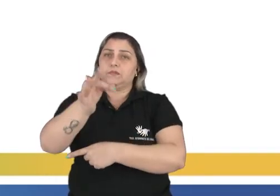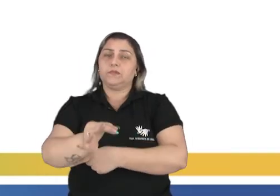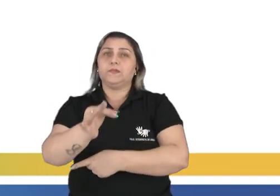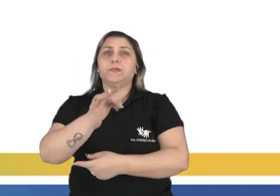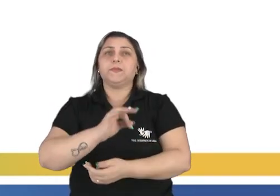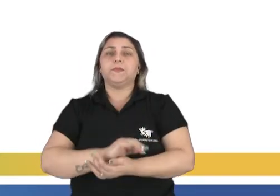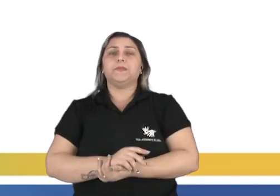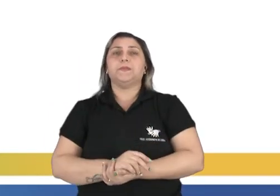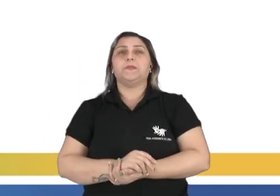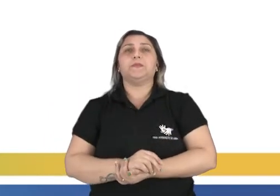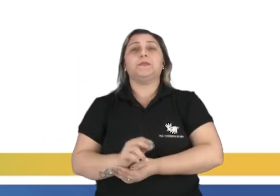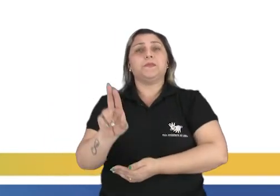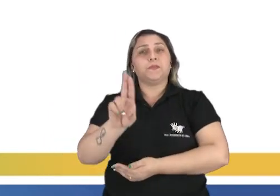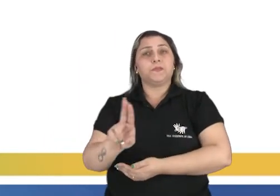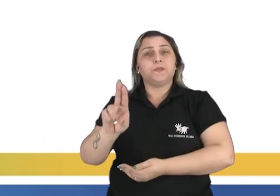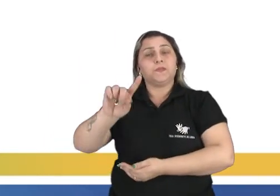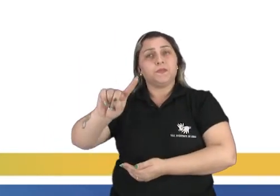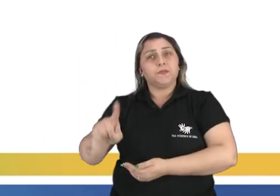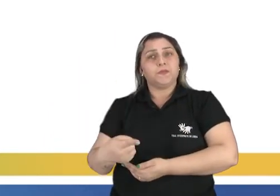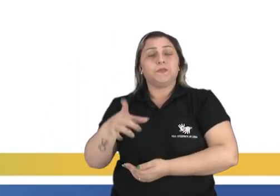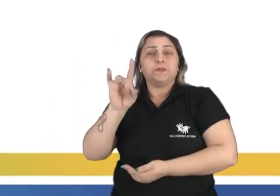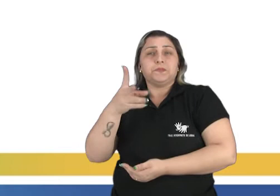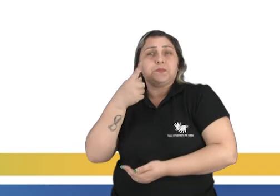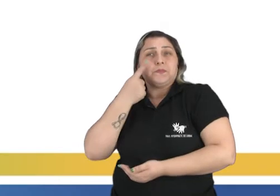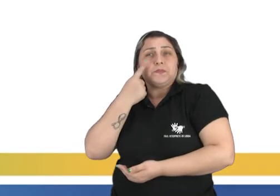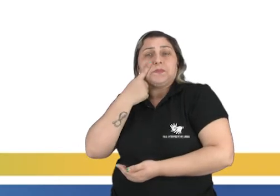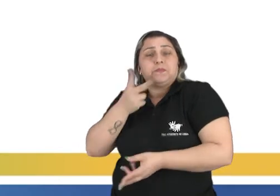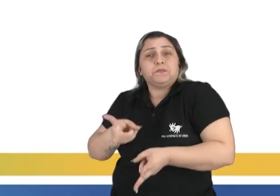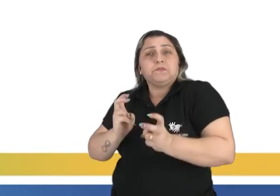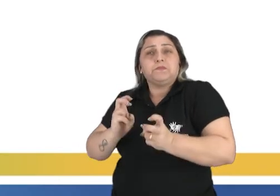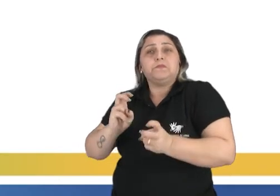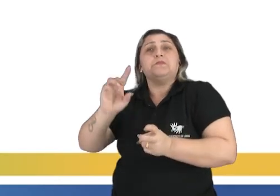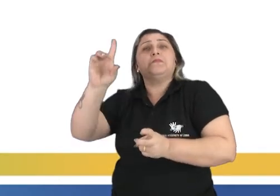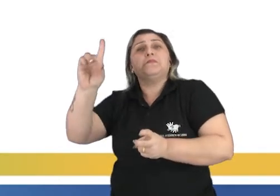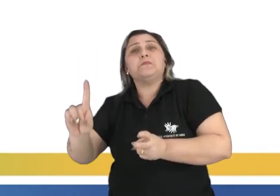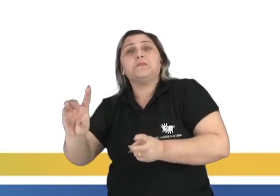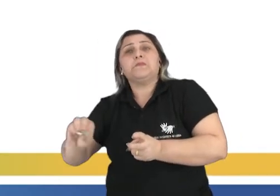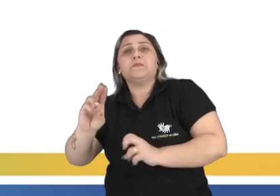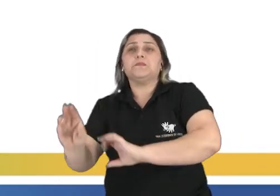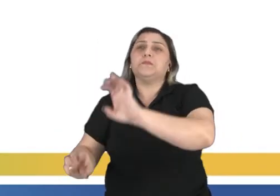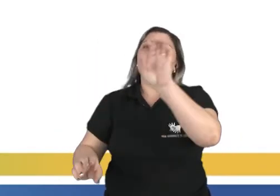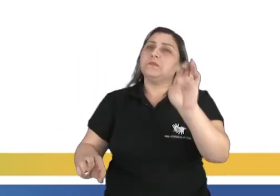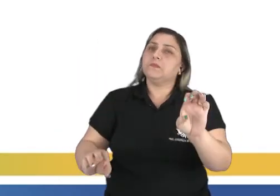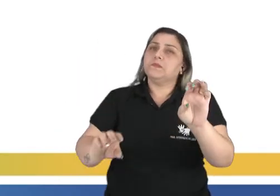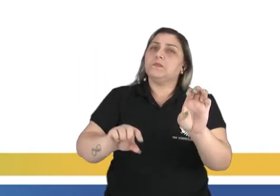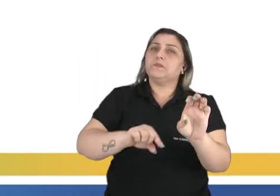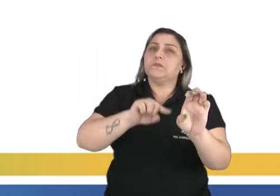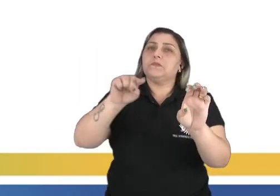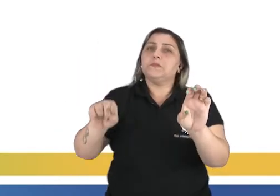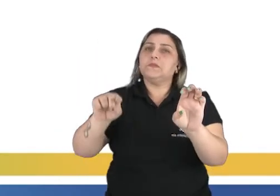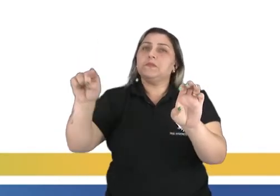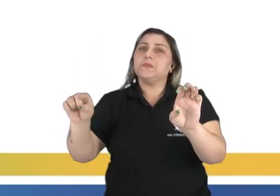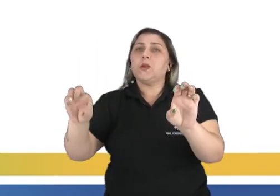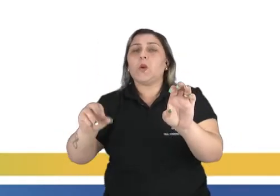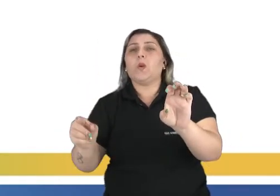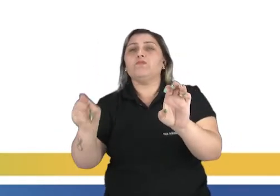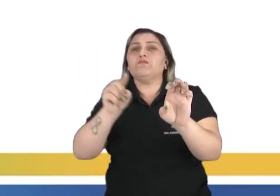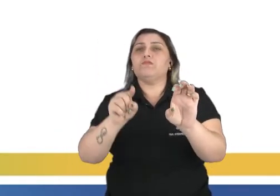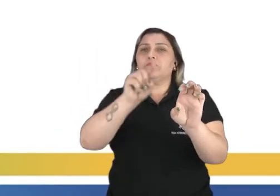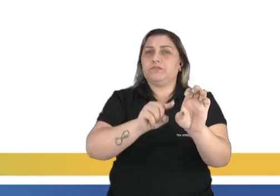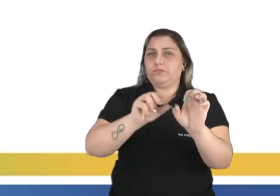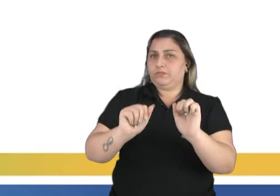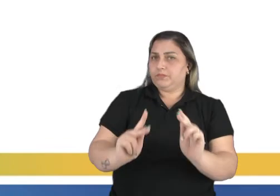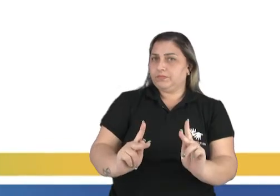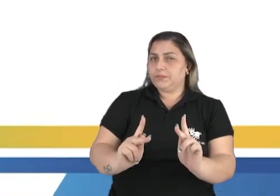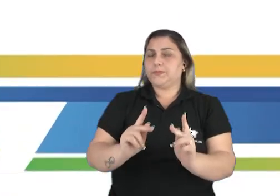ser a letra C. O uso da vírgula é só observar se vai para a direita ou para a esquerda e pular as casas. Tá ok? Bem